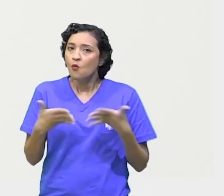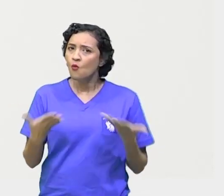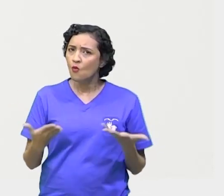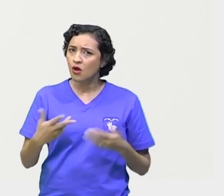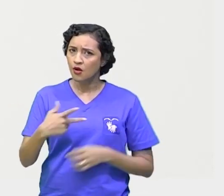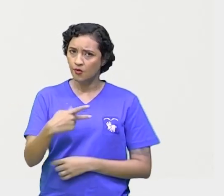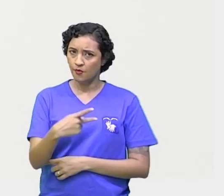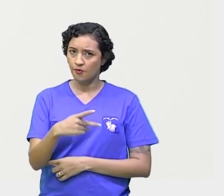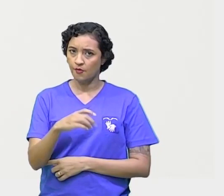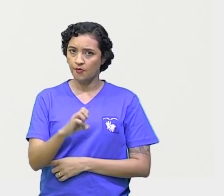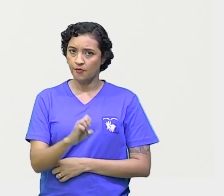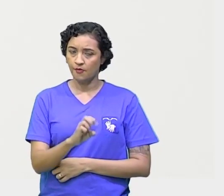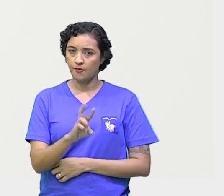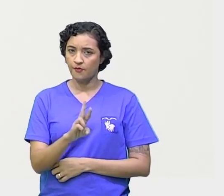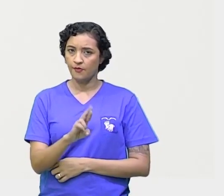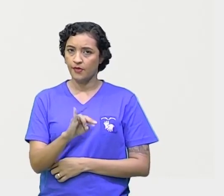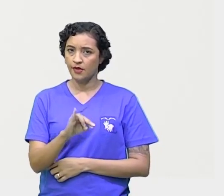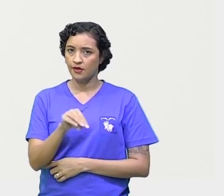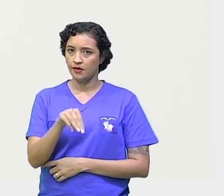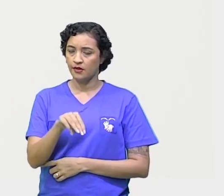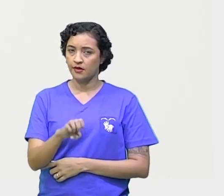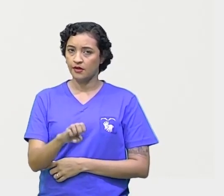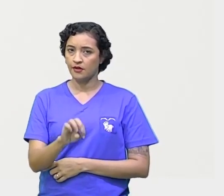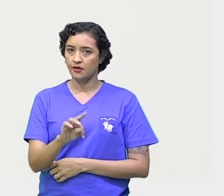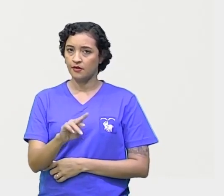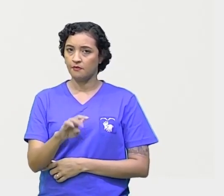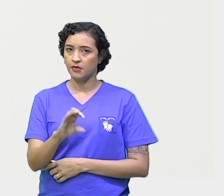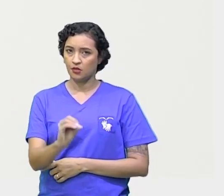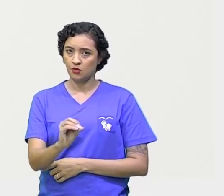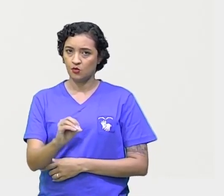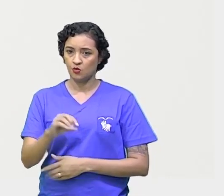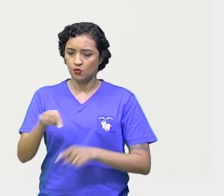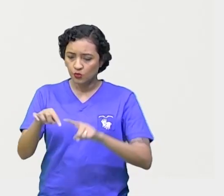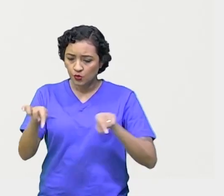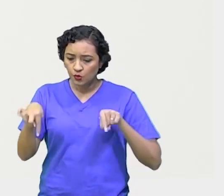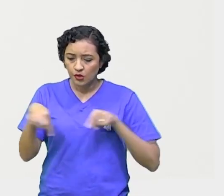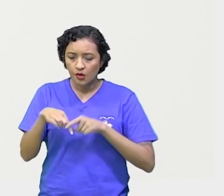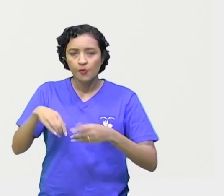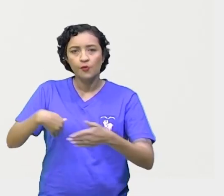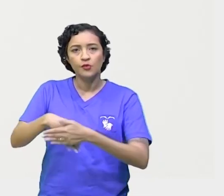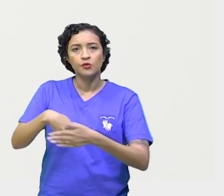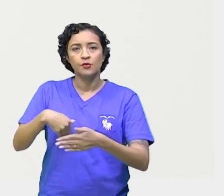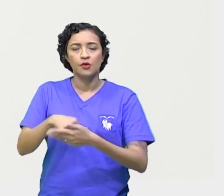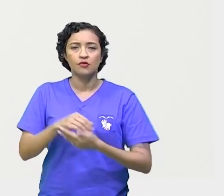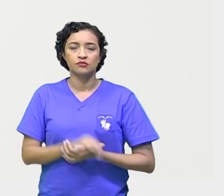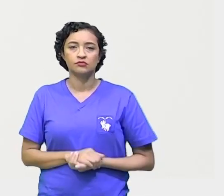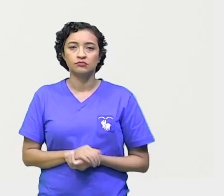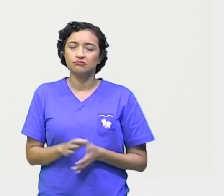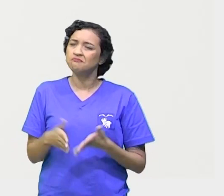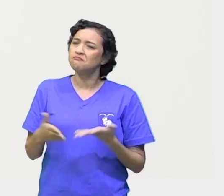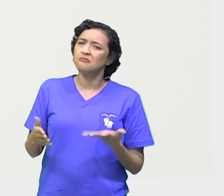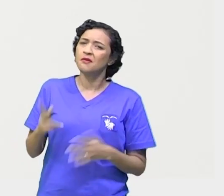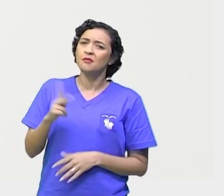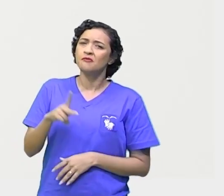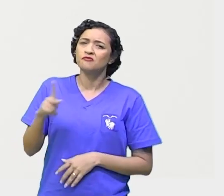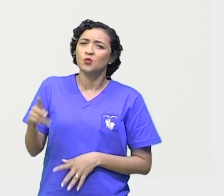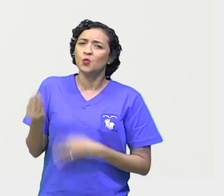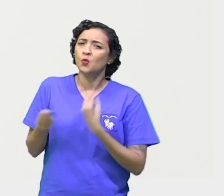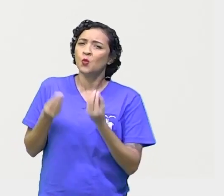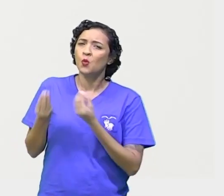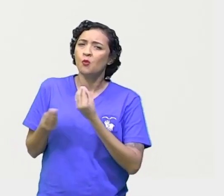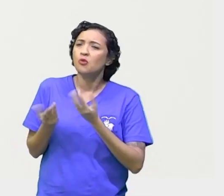campo de futebol o professor e como é que o cálculo perímetro bom nós já Vimos que